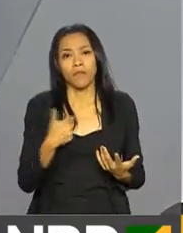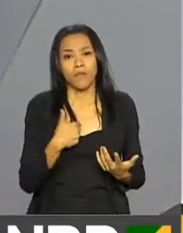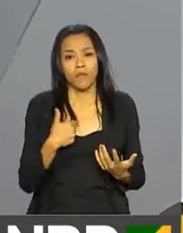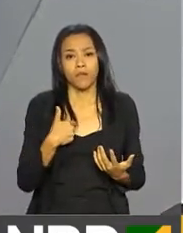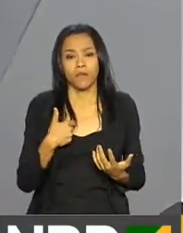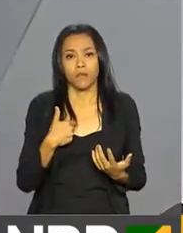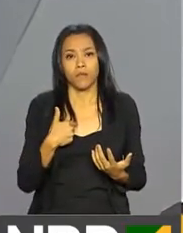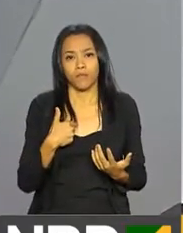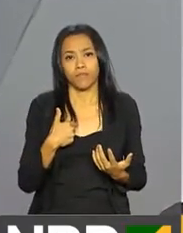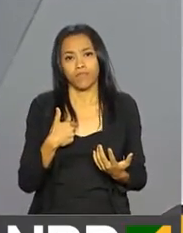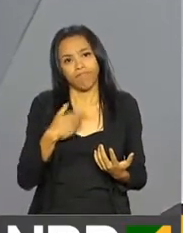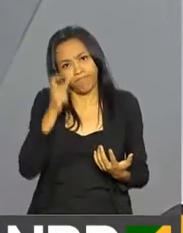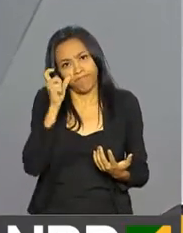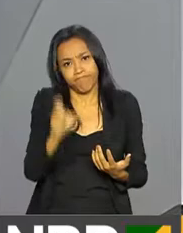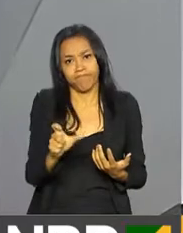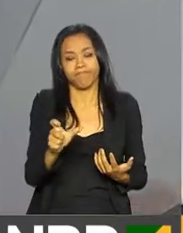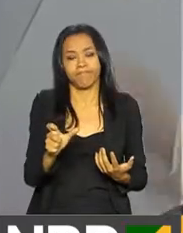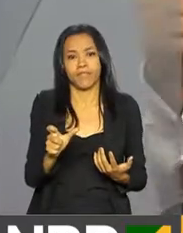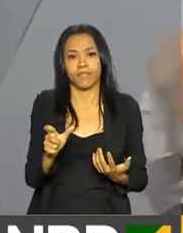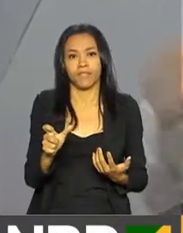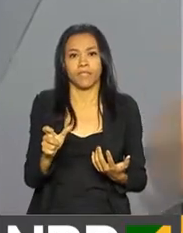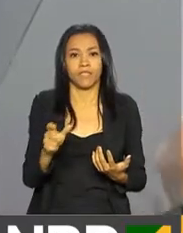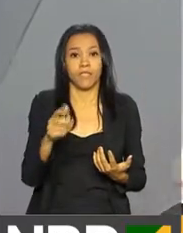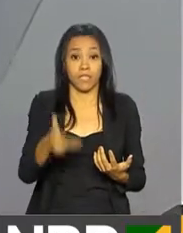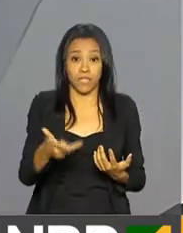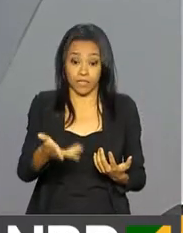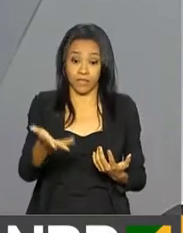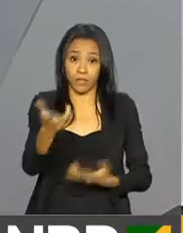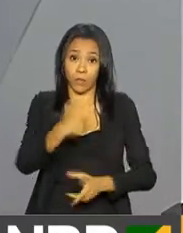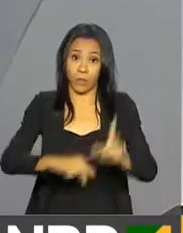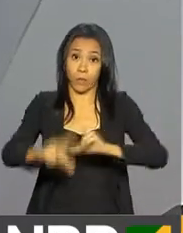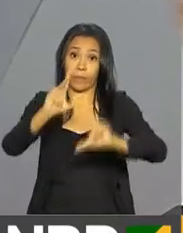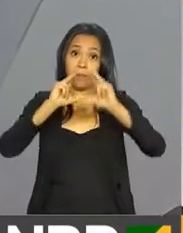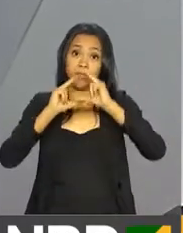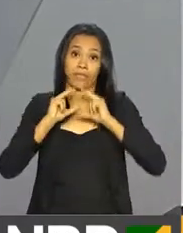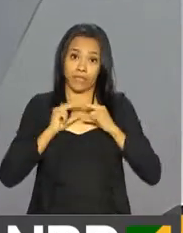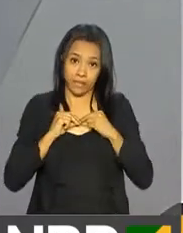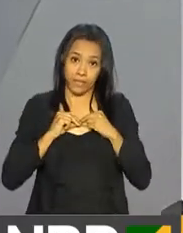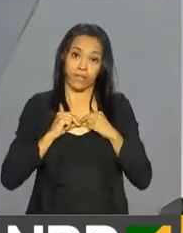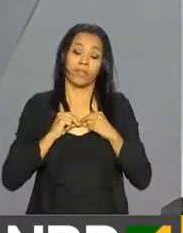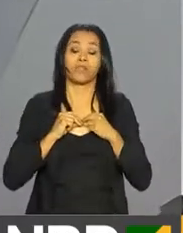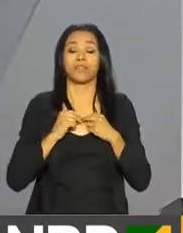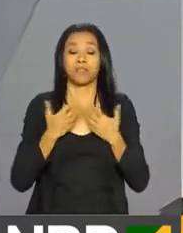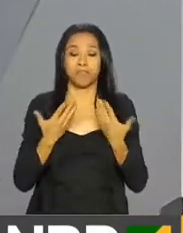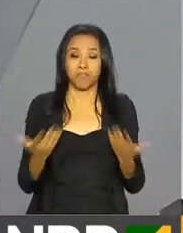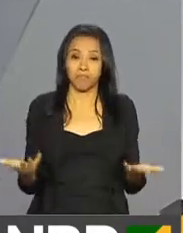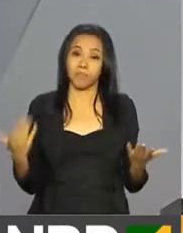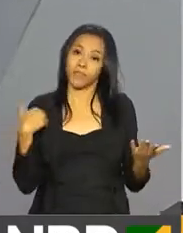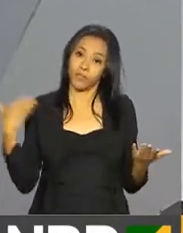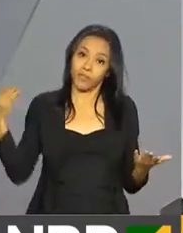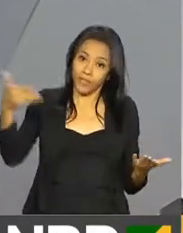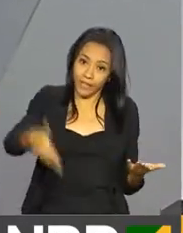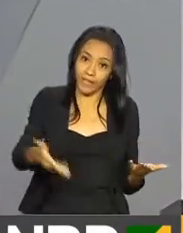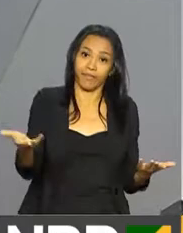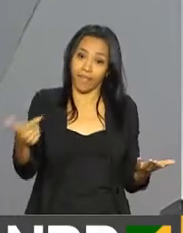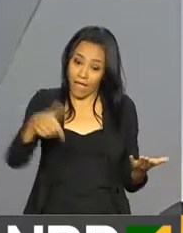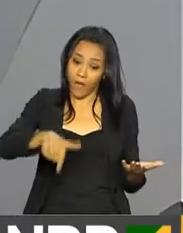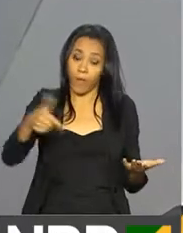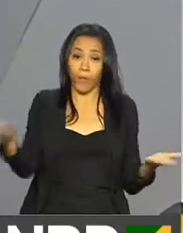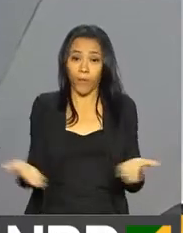digo interessante esse foi o maior presente de passagem de ano que eu recebi foi vir aqui é um